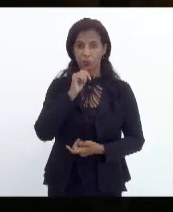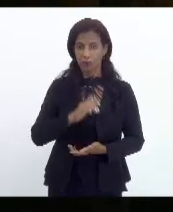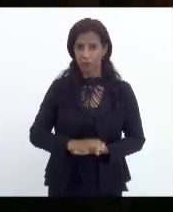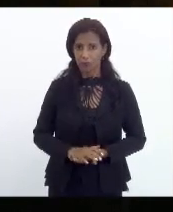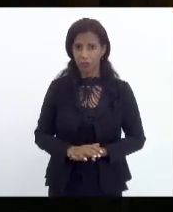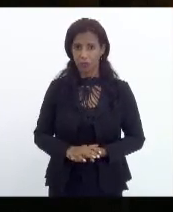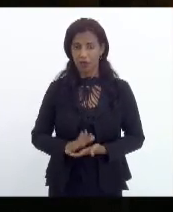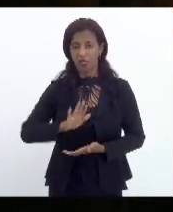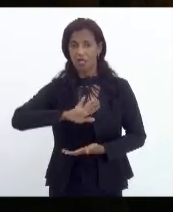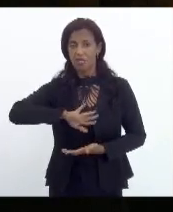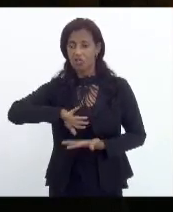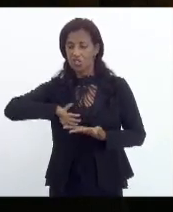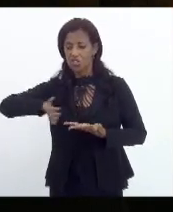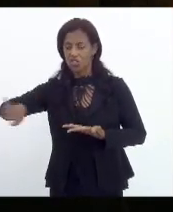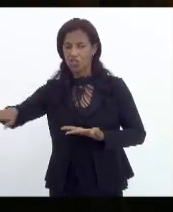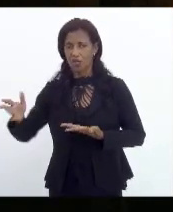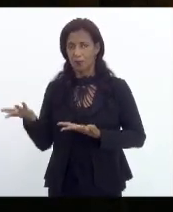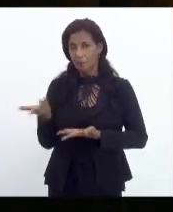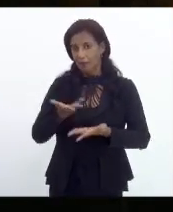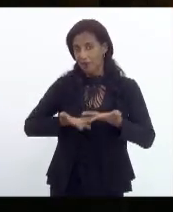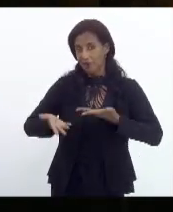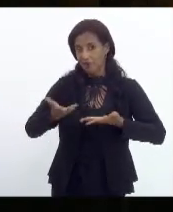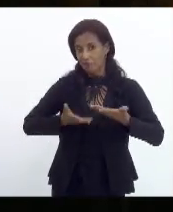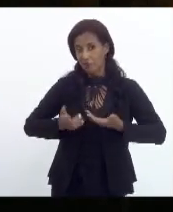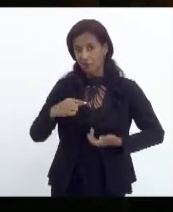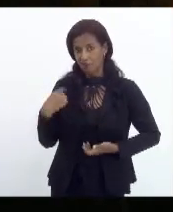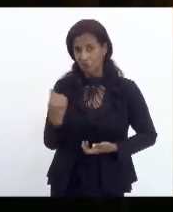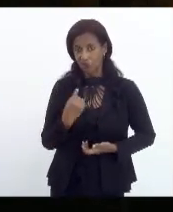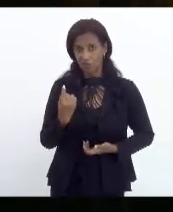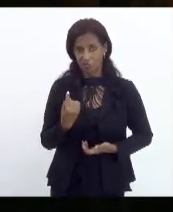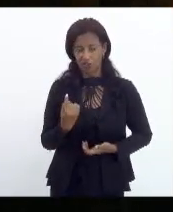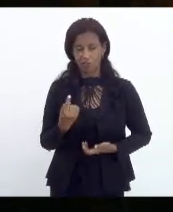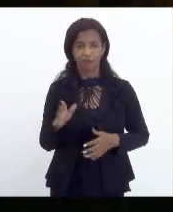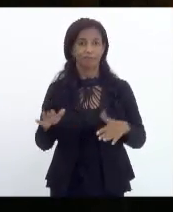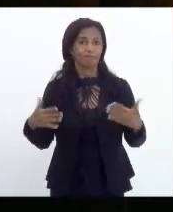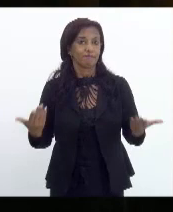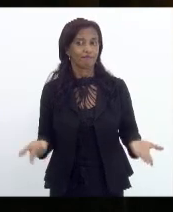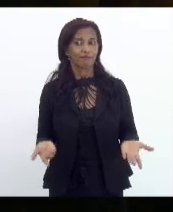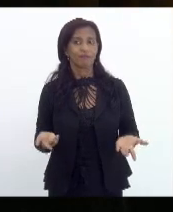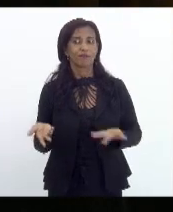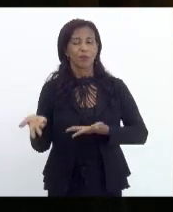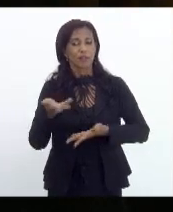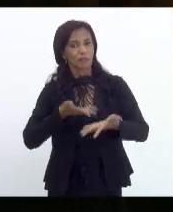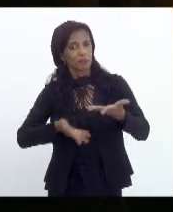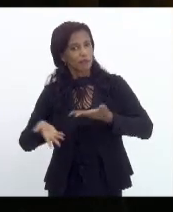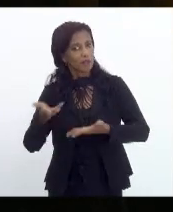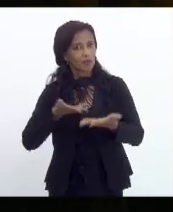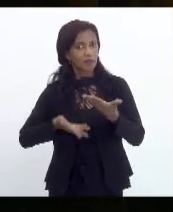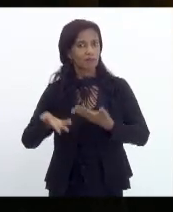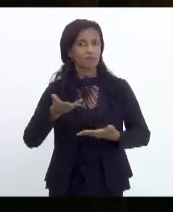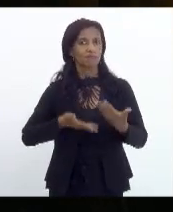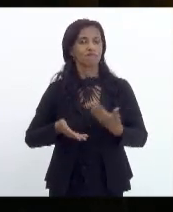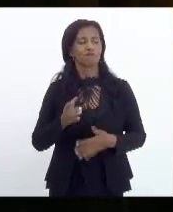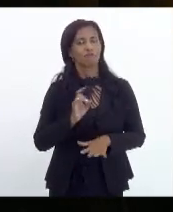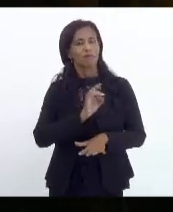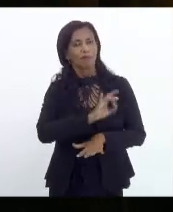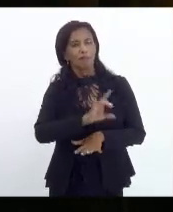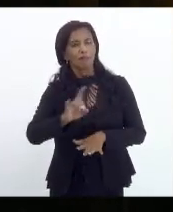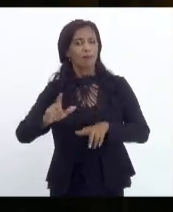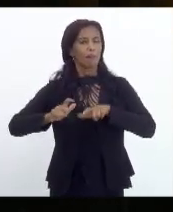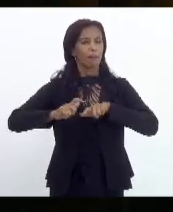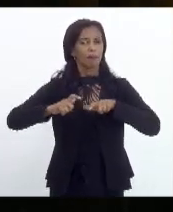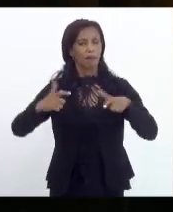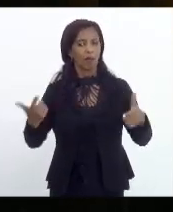sem a participação de nós mulheres na Então essa participação cada vez